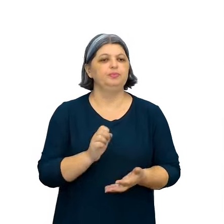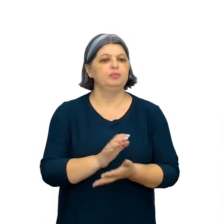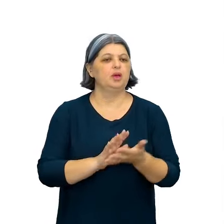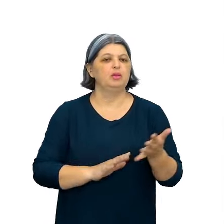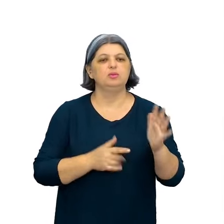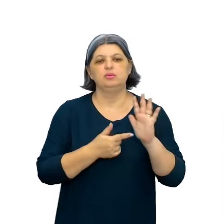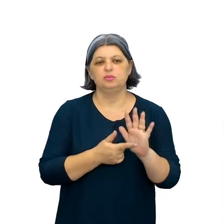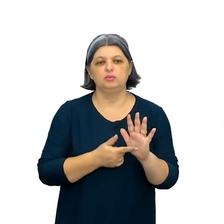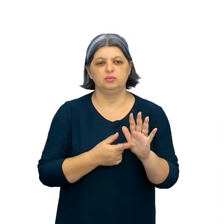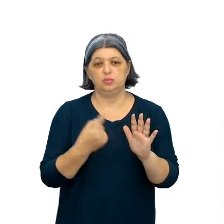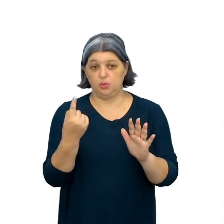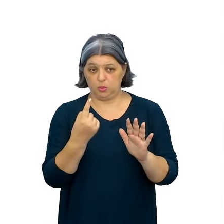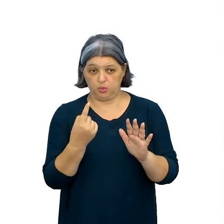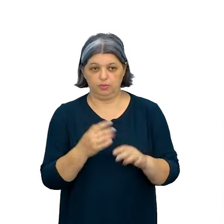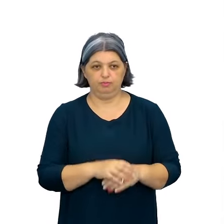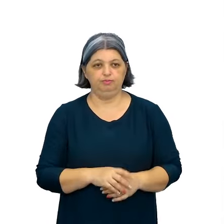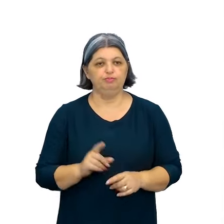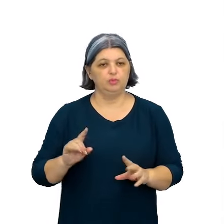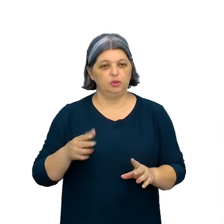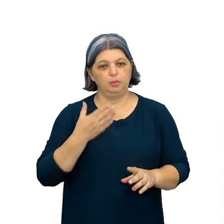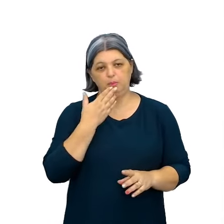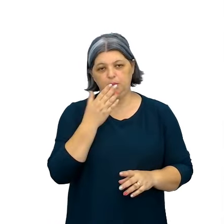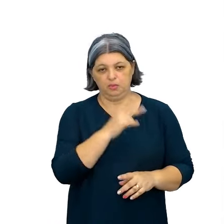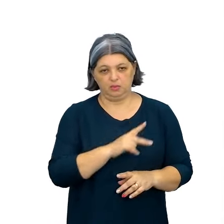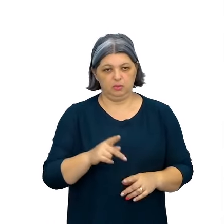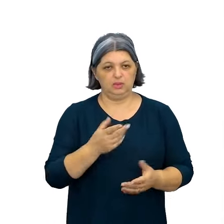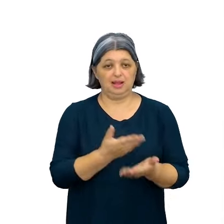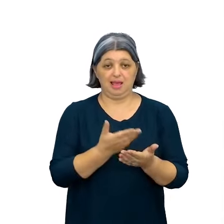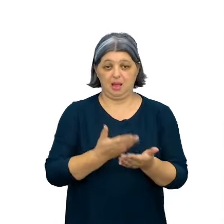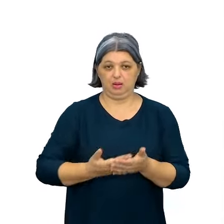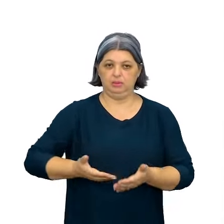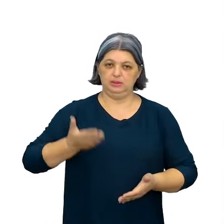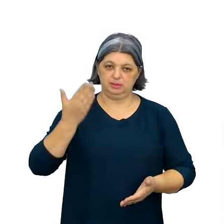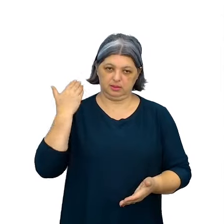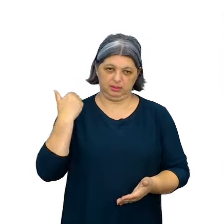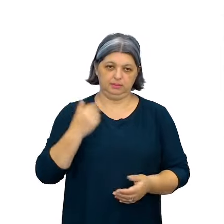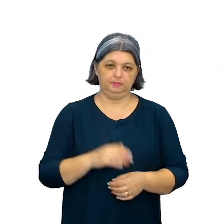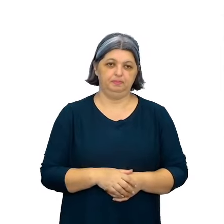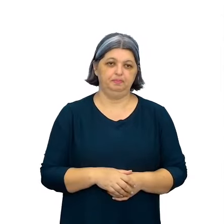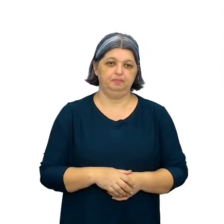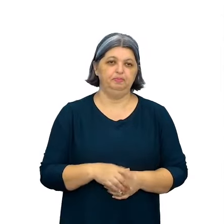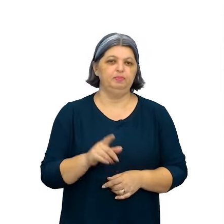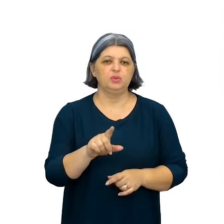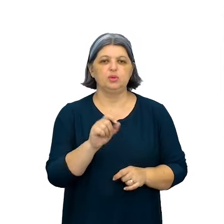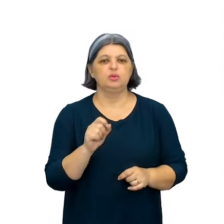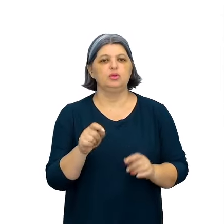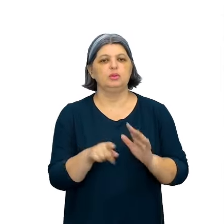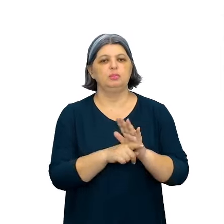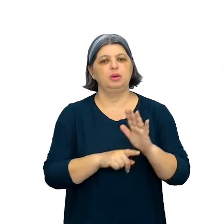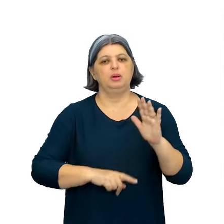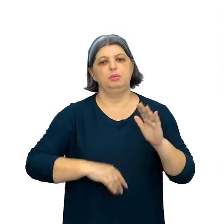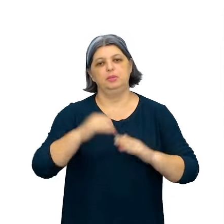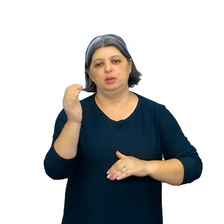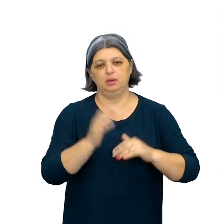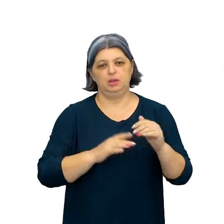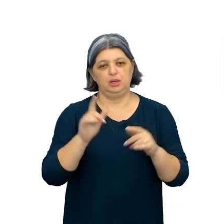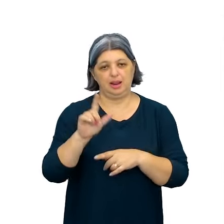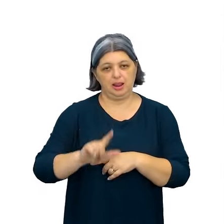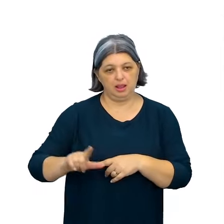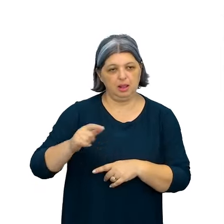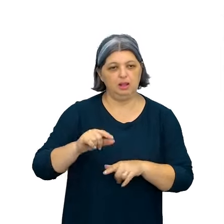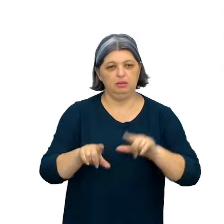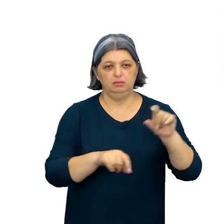assim, atividade 1, conforme solicitado pelo professor na aula anterior, né, você escolheu a obra literária pela qual se interessou. Agora vamos